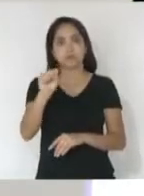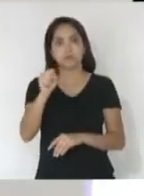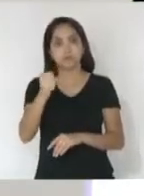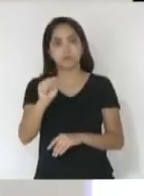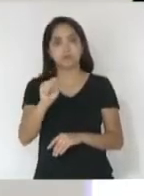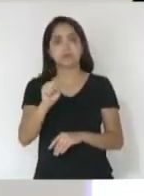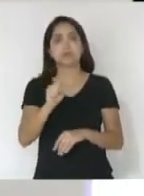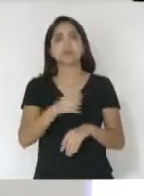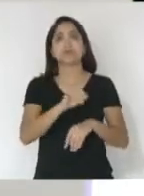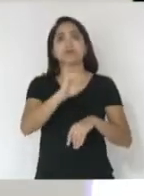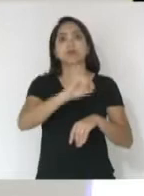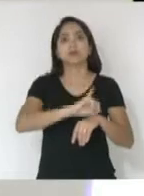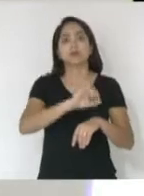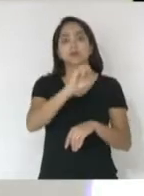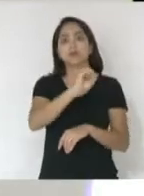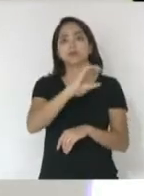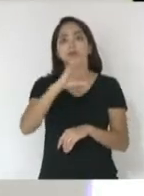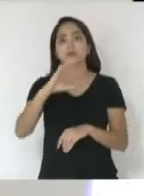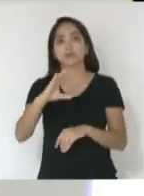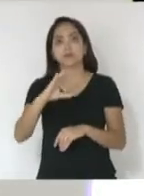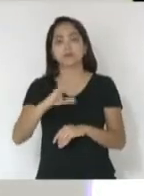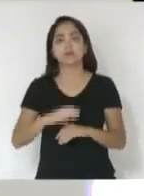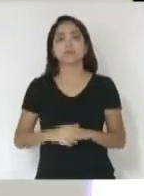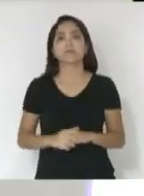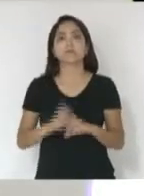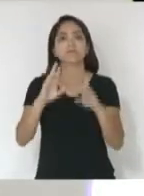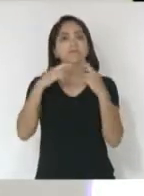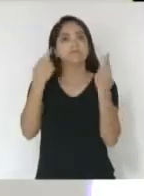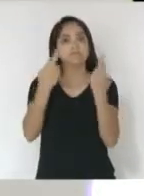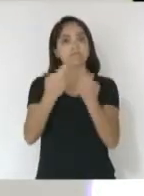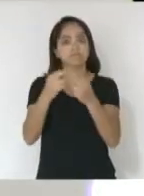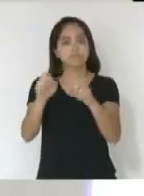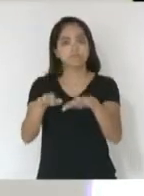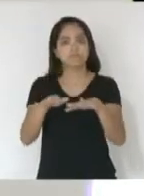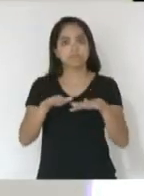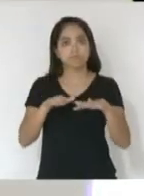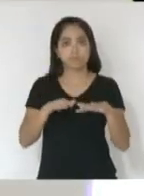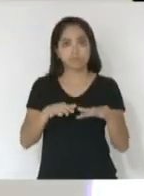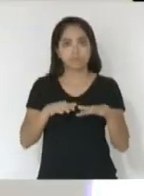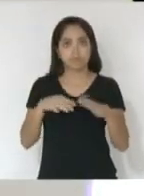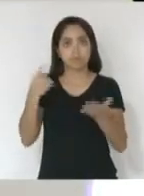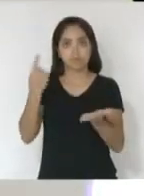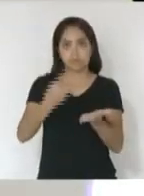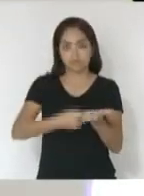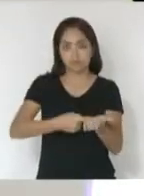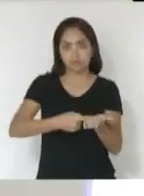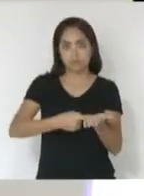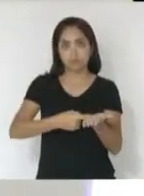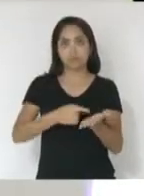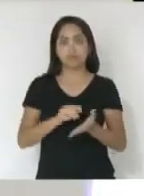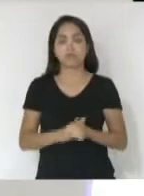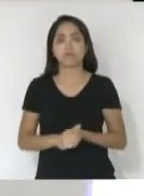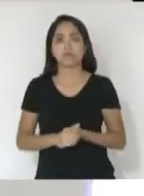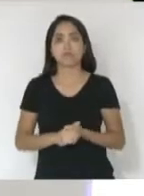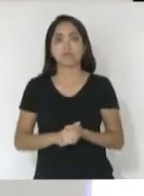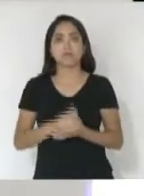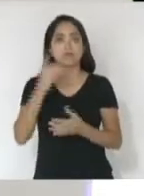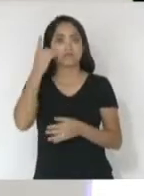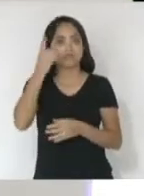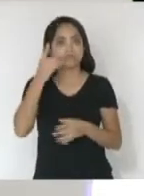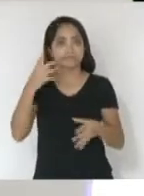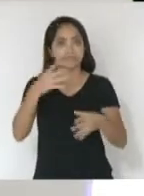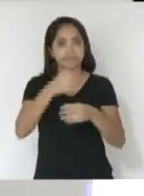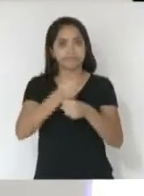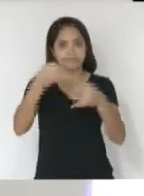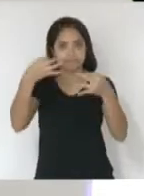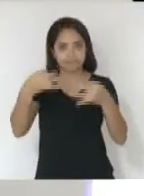de Florianópolis, capital do estado de Santa Catarina, reuniu-se a Assembleia Legislativa em sessão ordinária. Havendo o